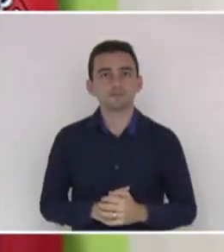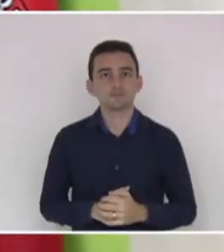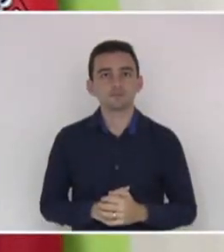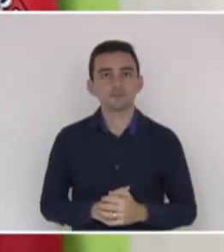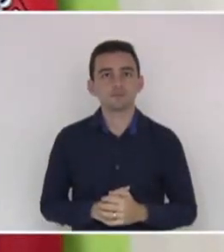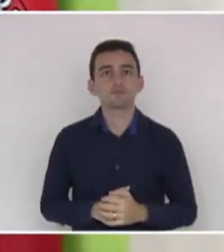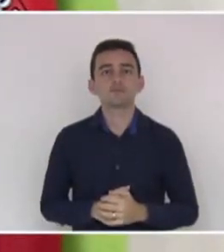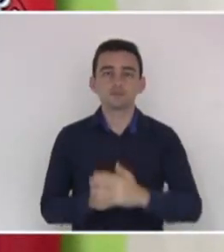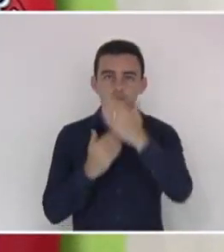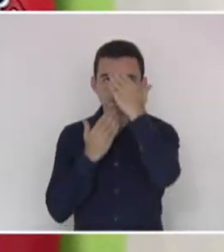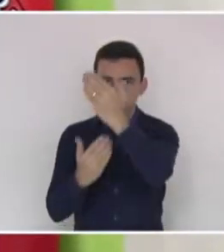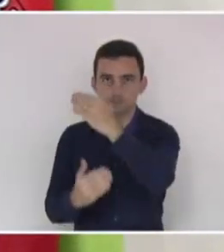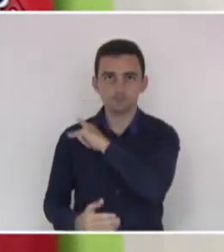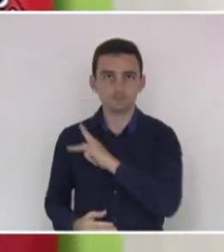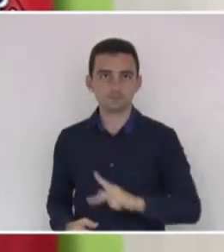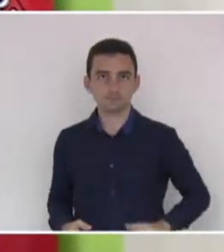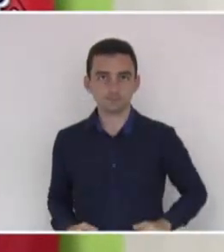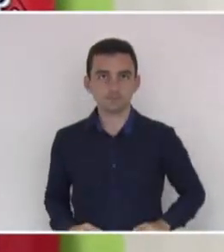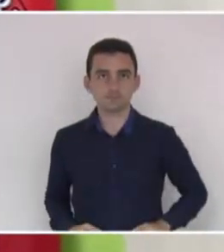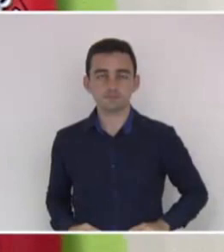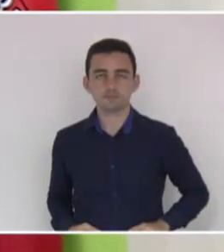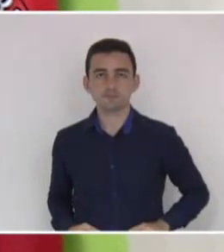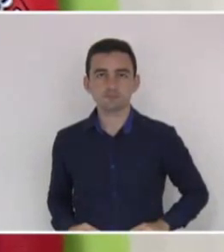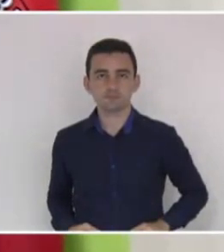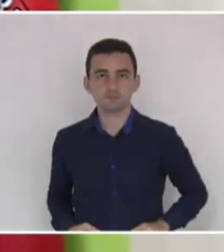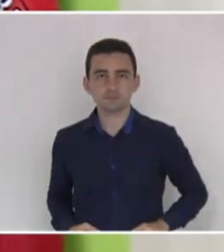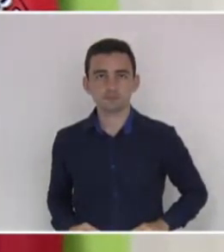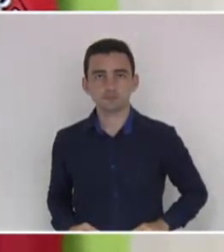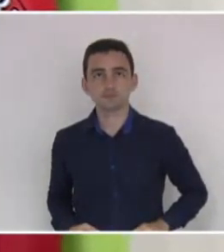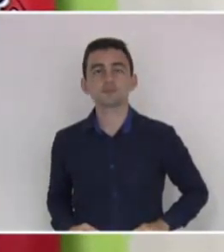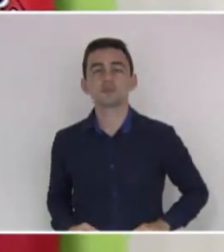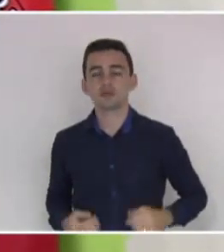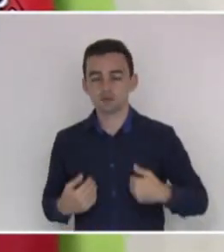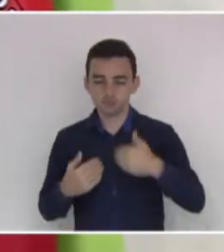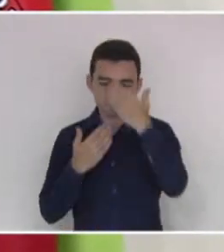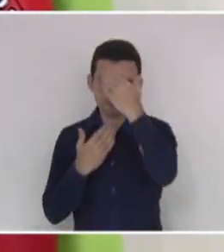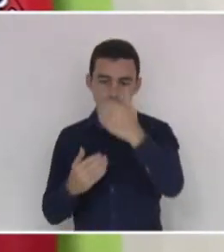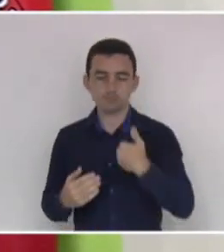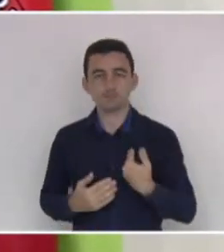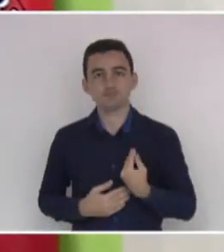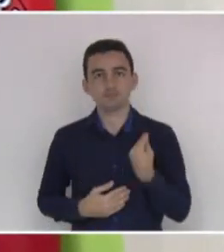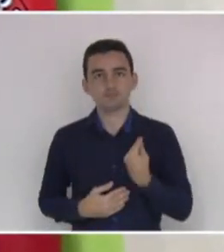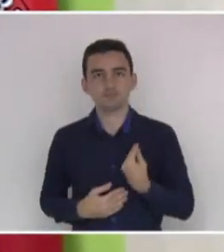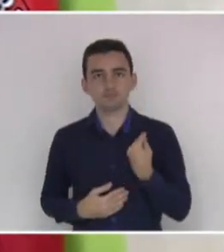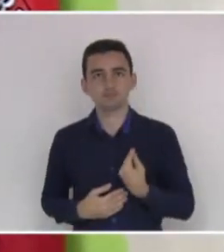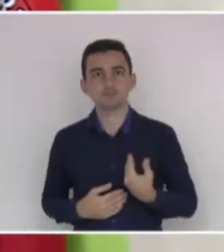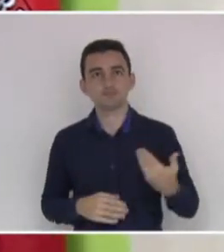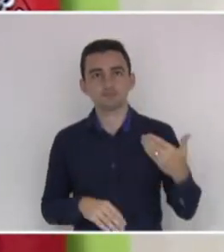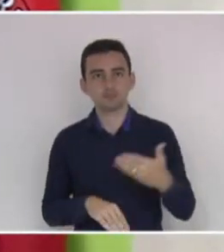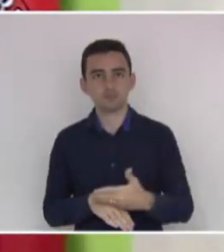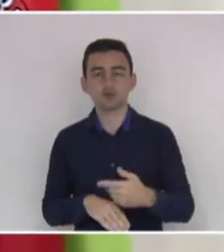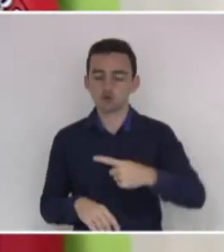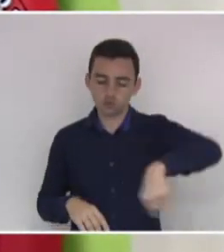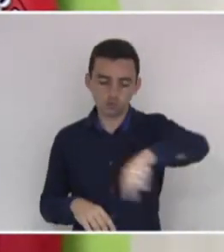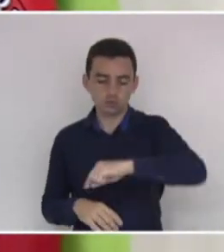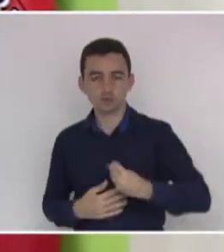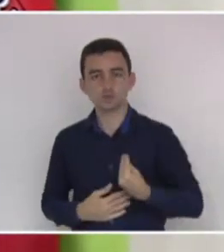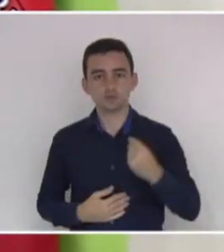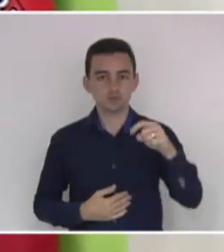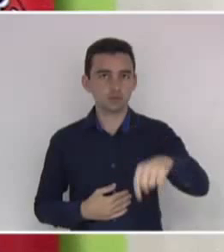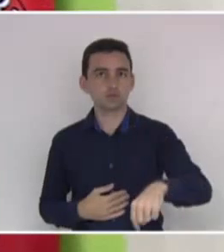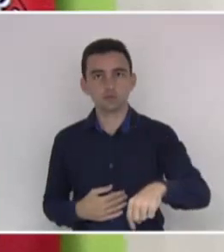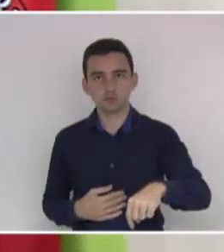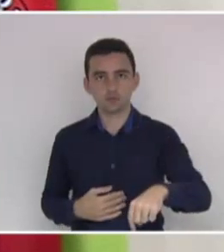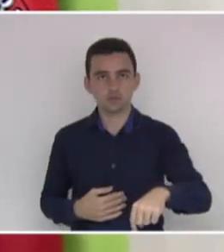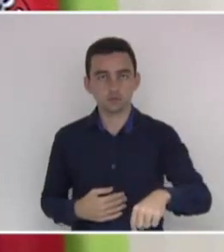Muito obrigado, senhor presidente. Eu agradeço a oportunidade de dizer que, enquanto estivermos aqui no Parlamento, nós e